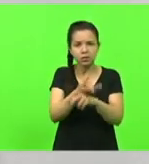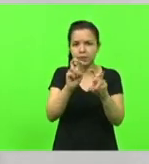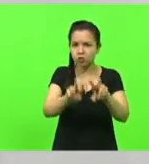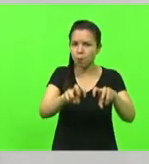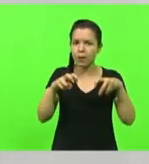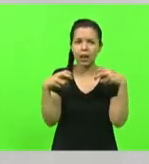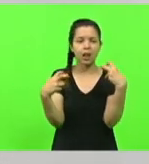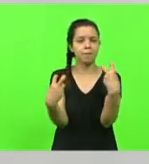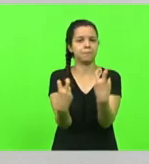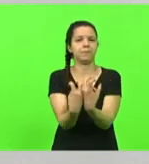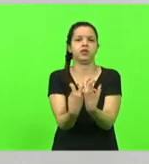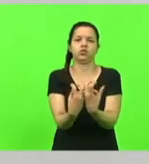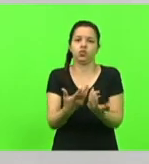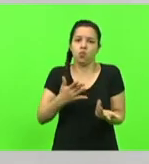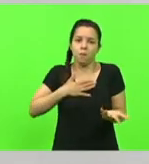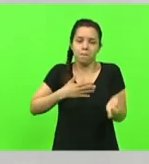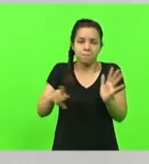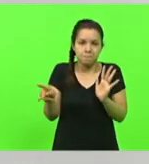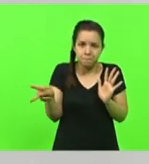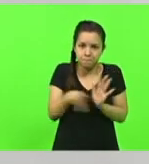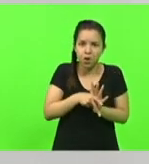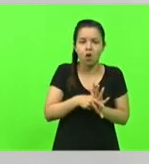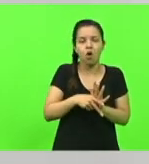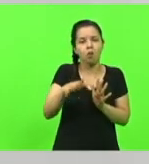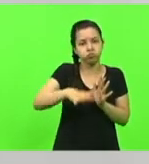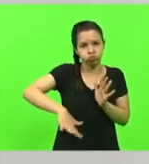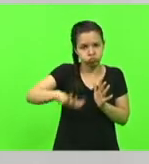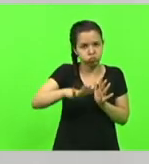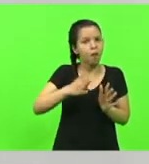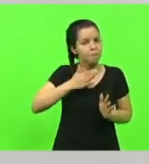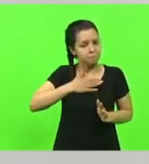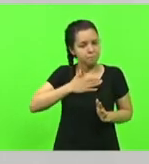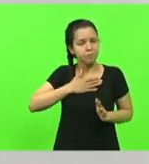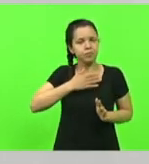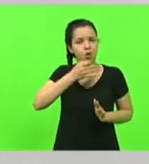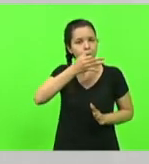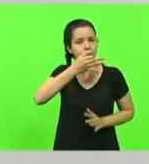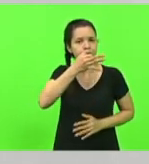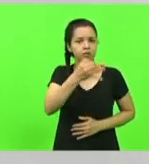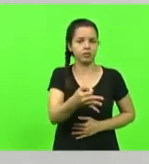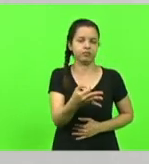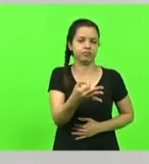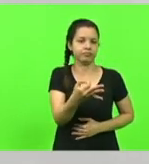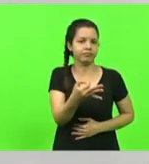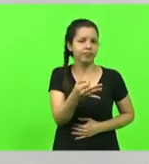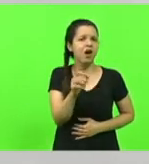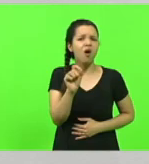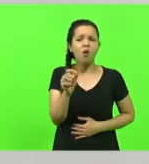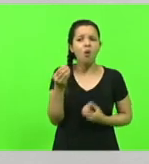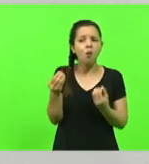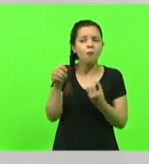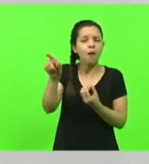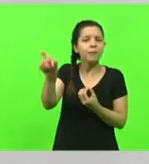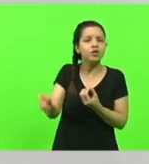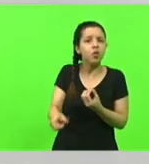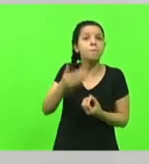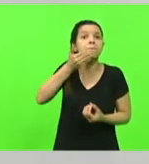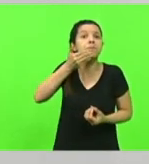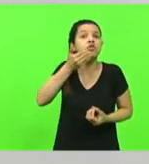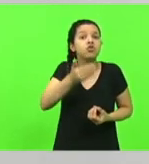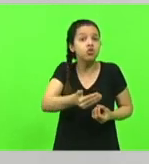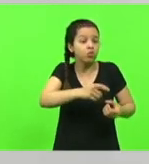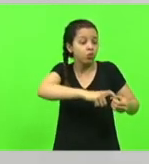Fazendo parte de um parlamento é que eu faço e tenho essa opinião. Como é que pode alguém que pediu a exoneração do serviço